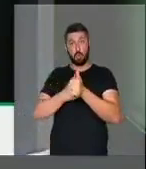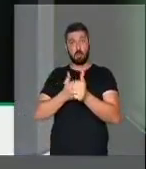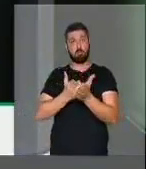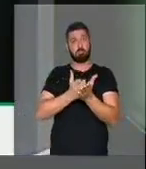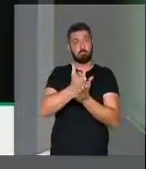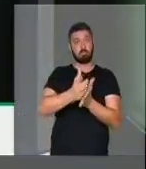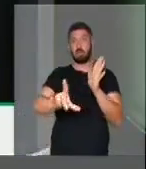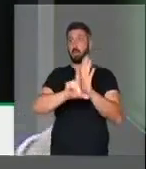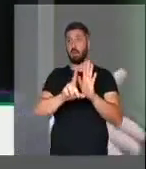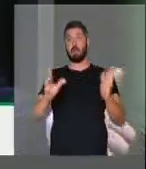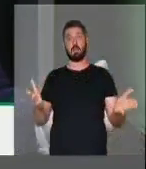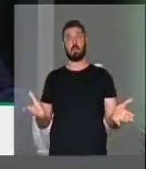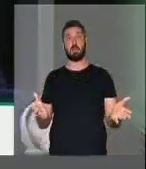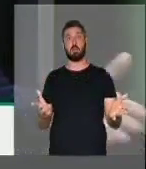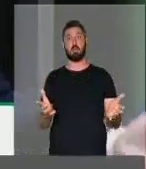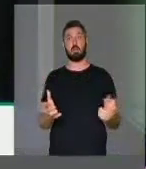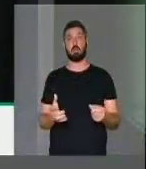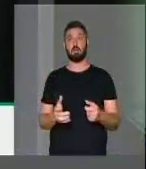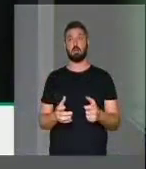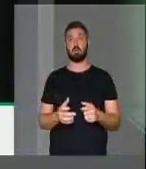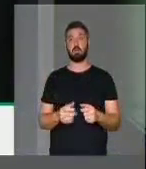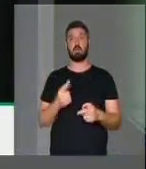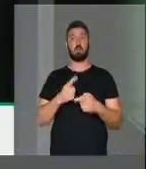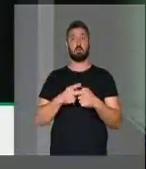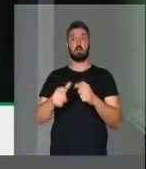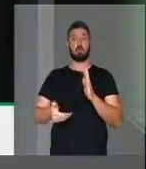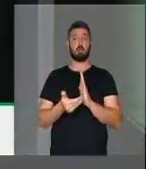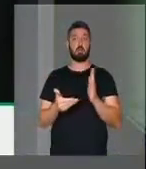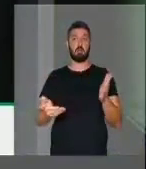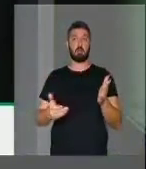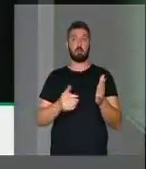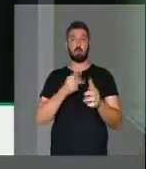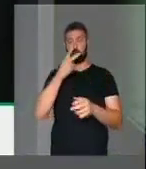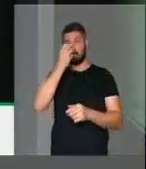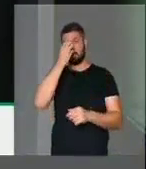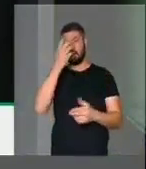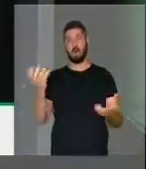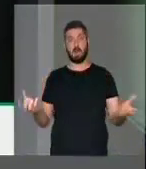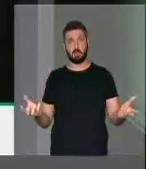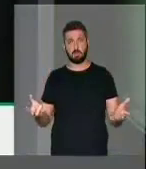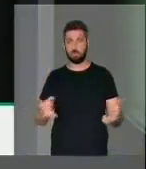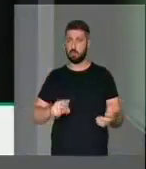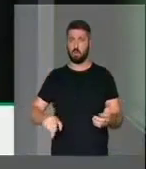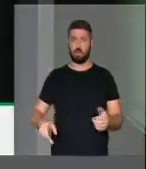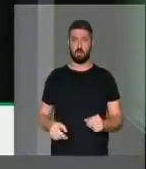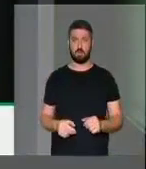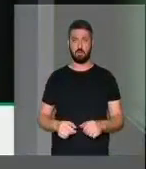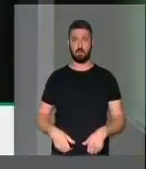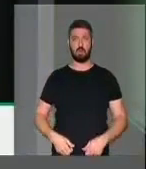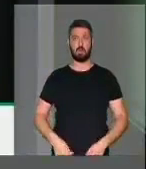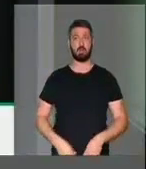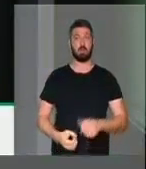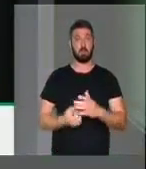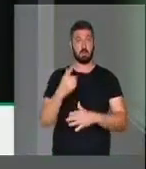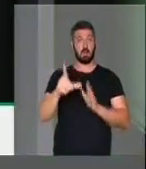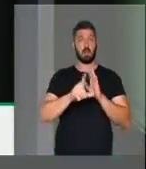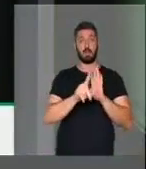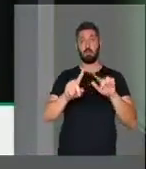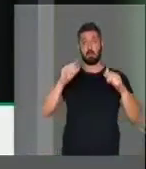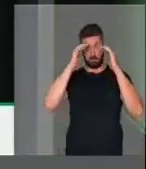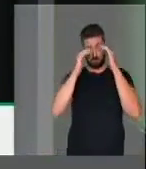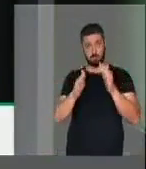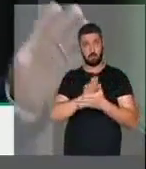lei seja cumprida, porque senão os legisladores dessa casa se passam por palhaços, que fazem leis e essas leis não